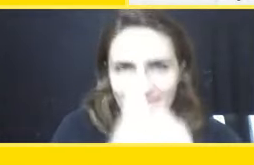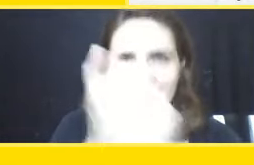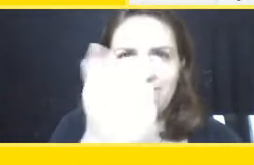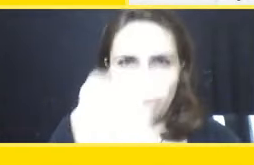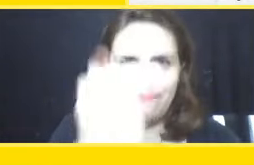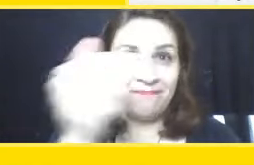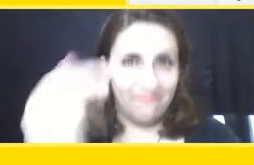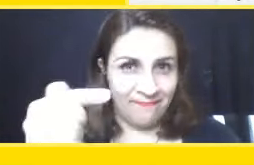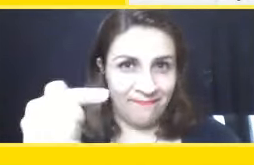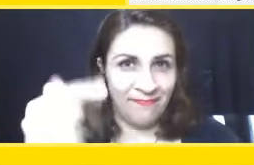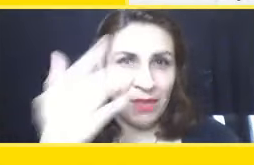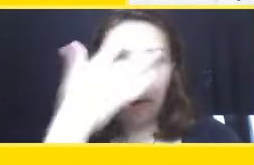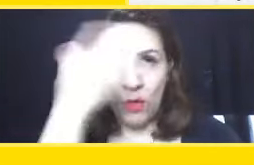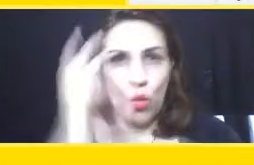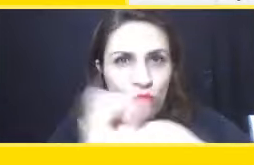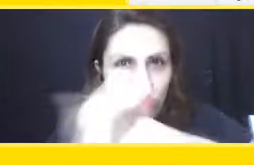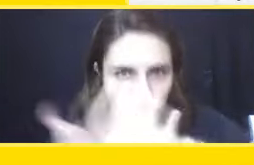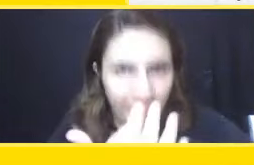65.677 casos,